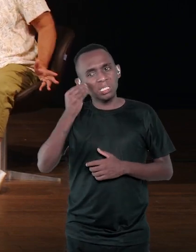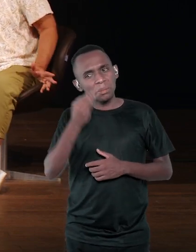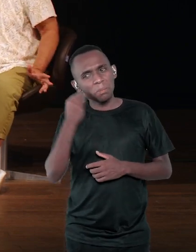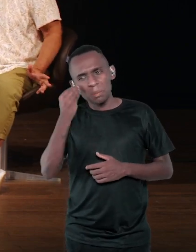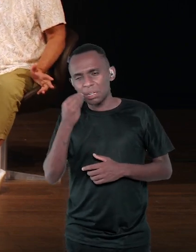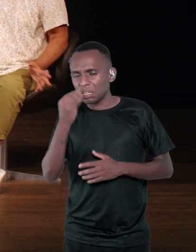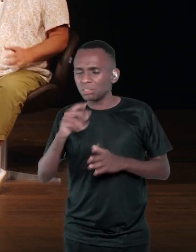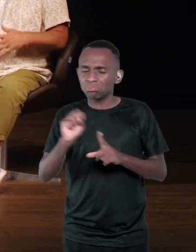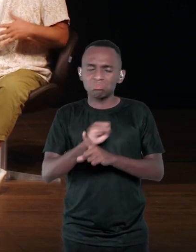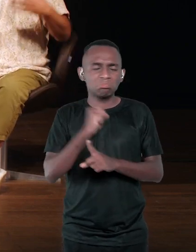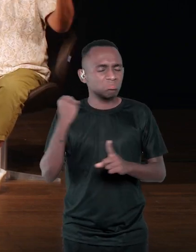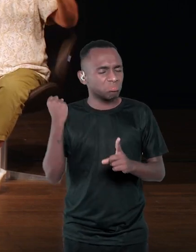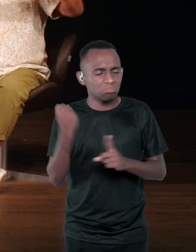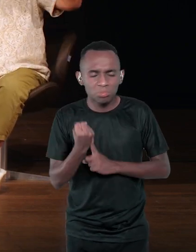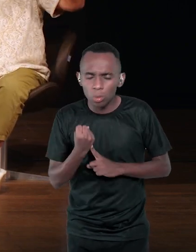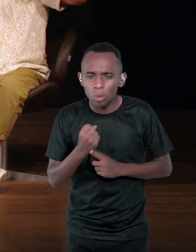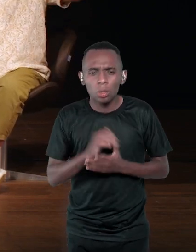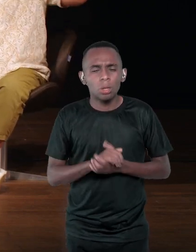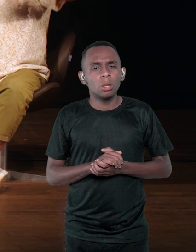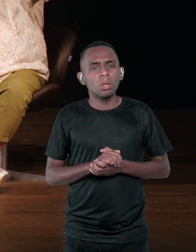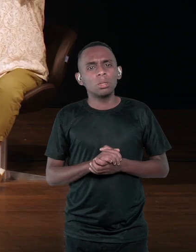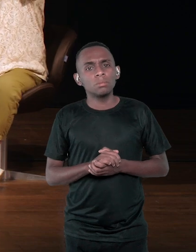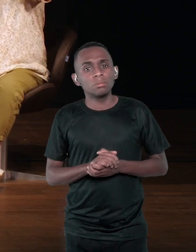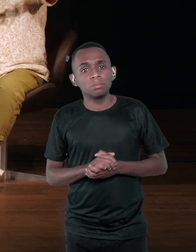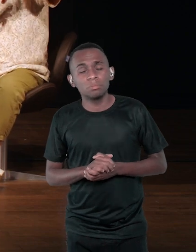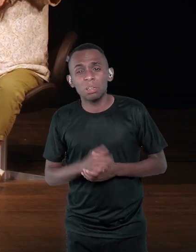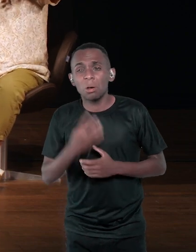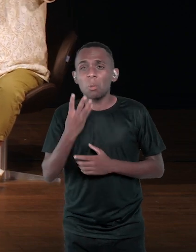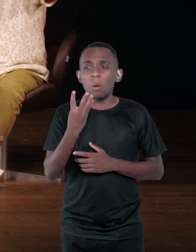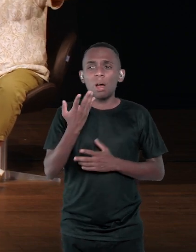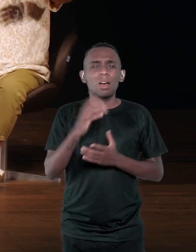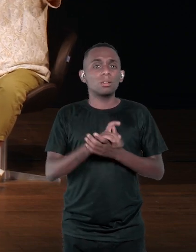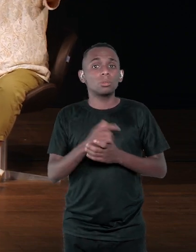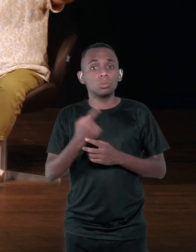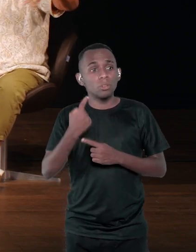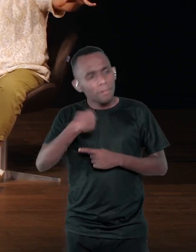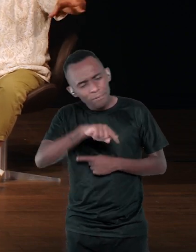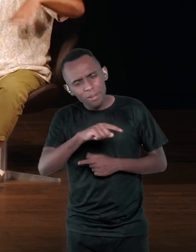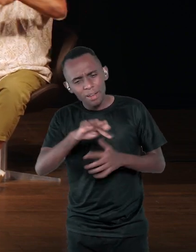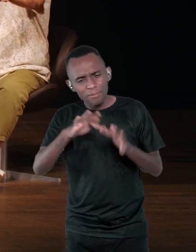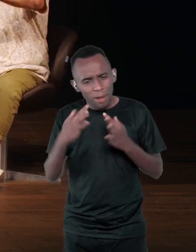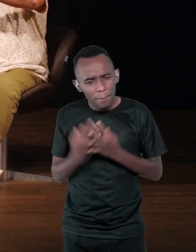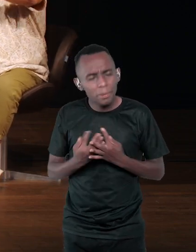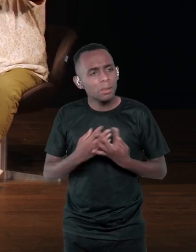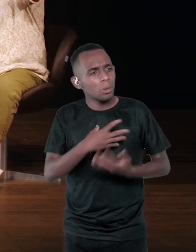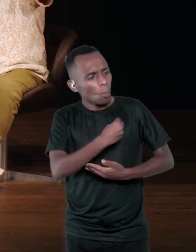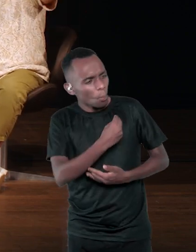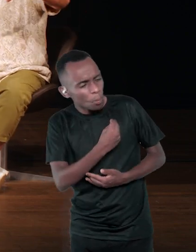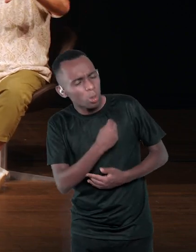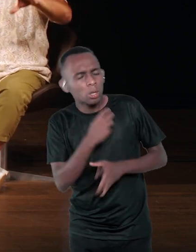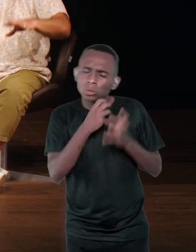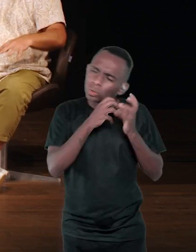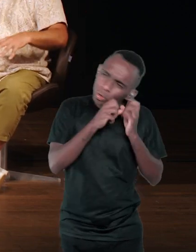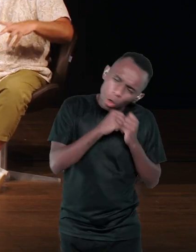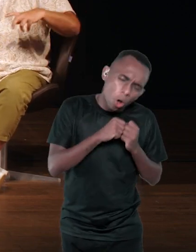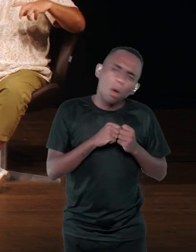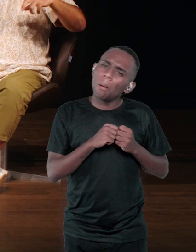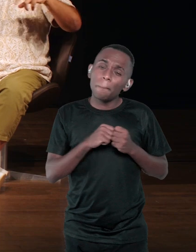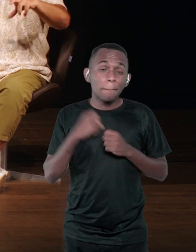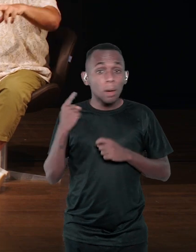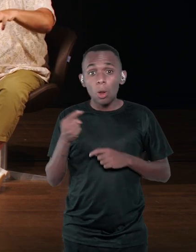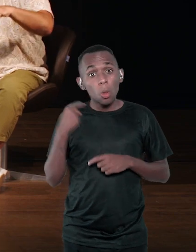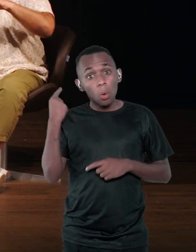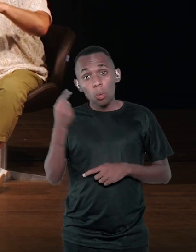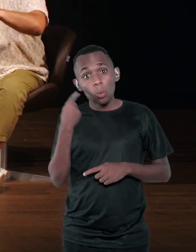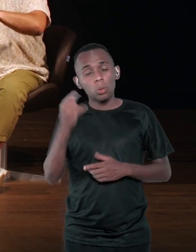sociológica, uma coisa louca. Porque eles vão com comida, eles vão assistir 4 filmes, vai com comida, criança, dorme, amamenta. É uma coisa louca.